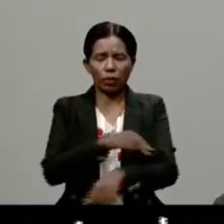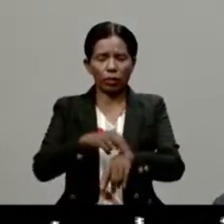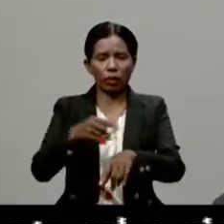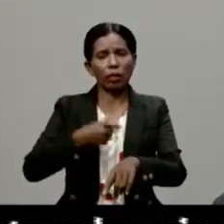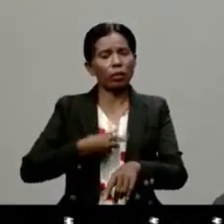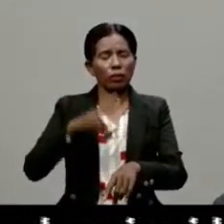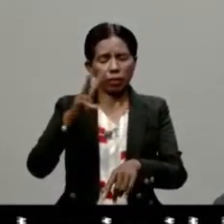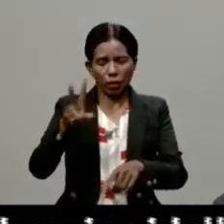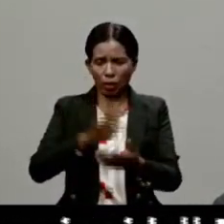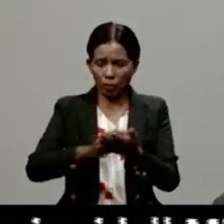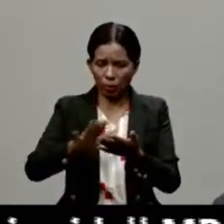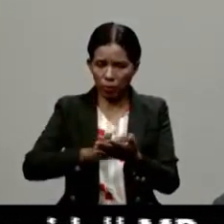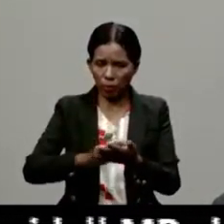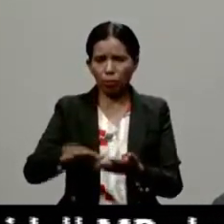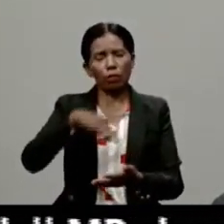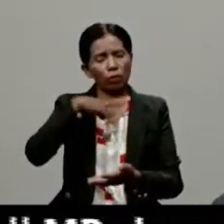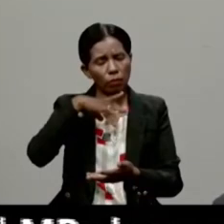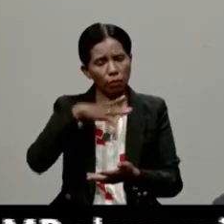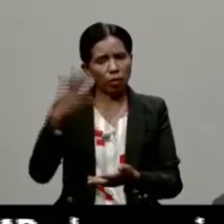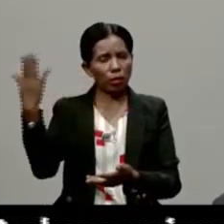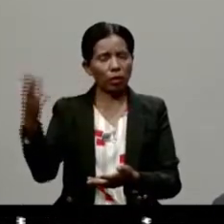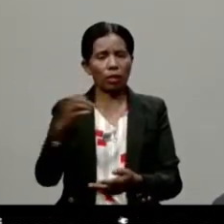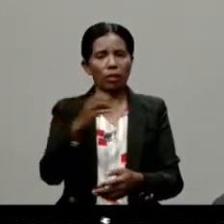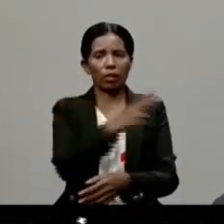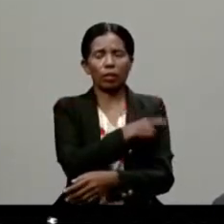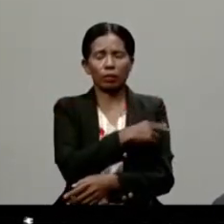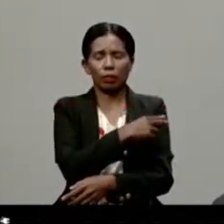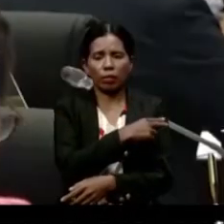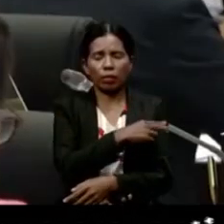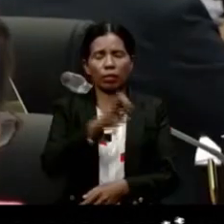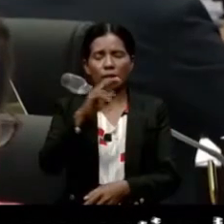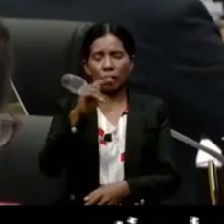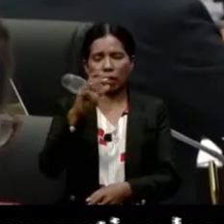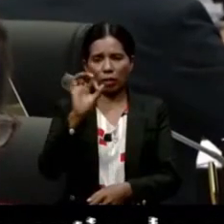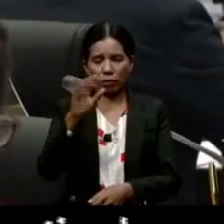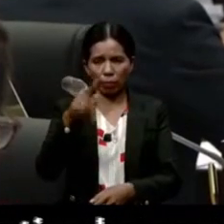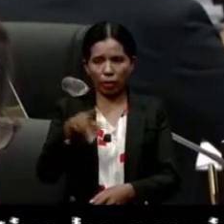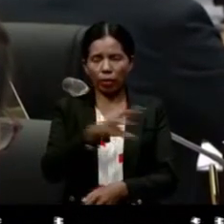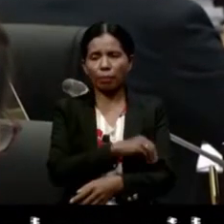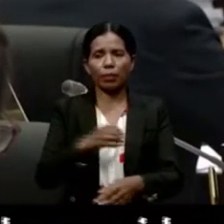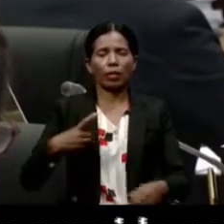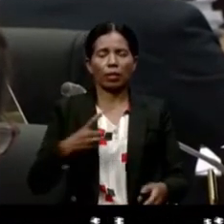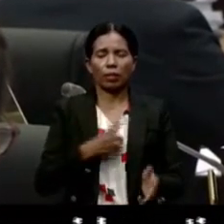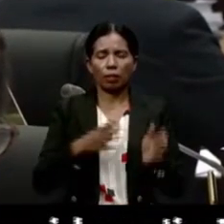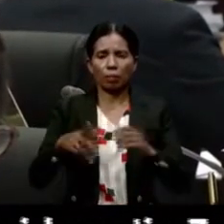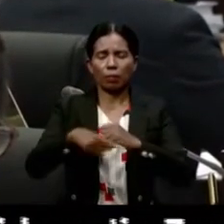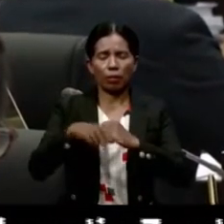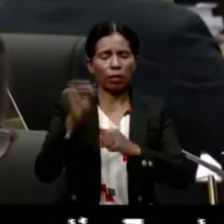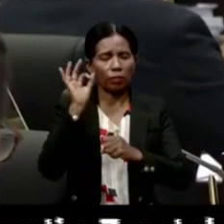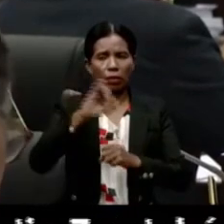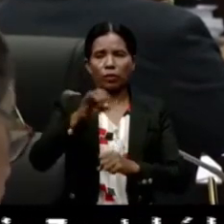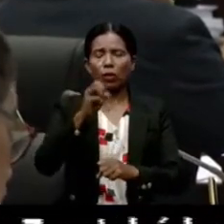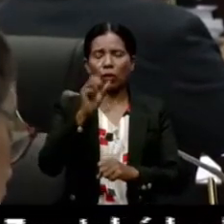bararares hamos nos fo erne bem iha INFPM nerase. Enquanto deputado bancada Fretilin José da